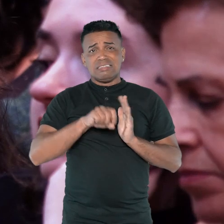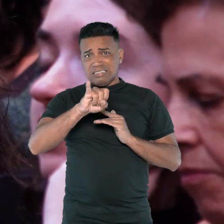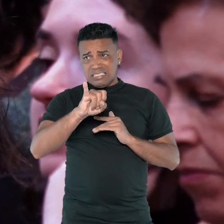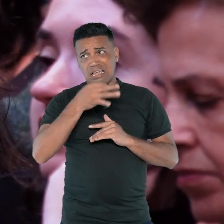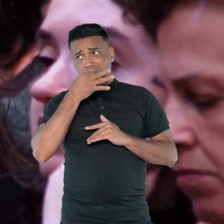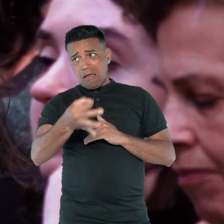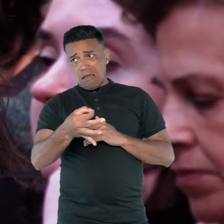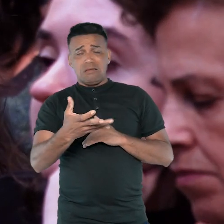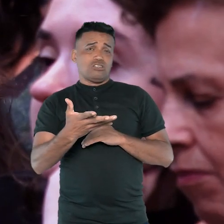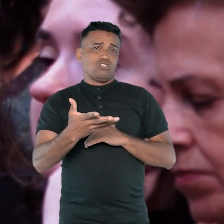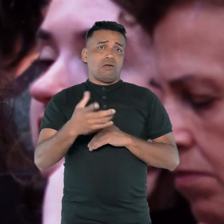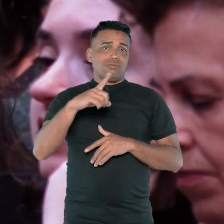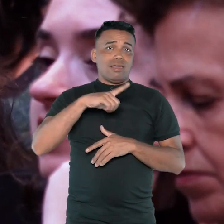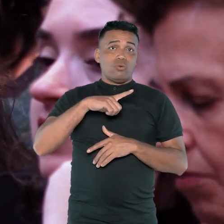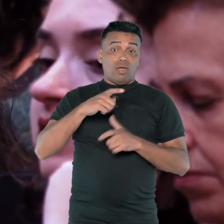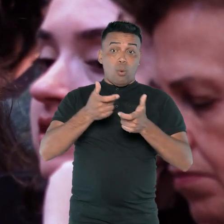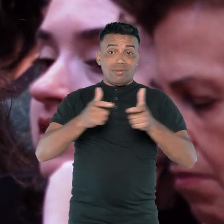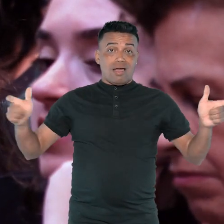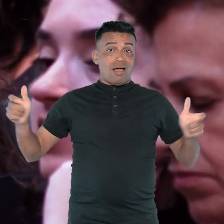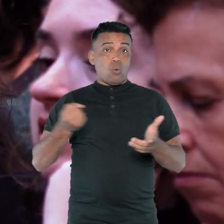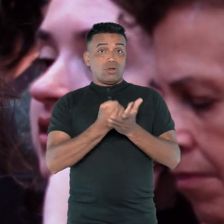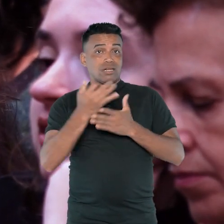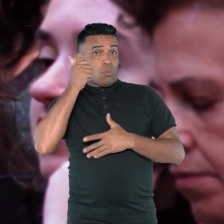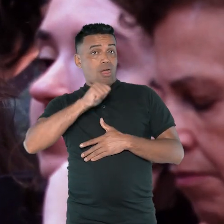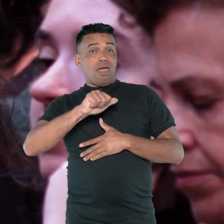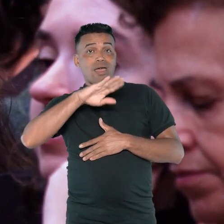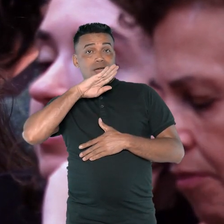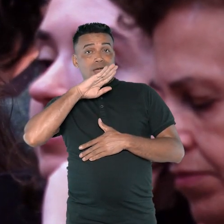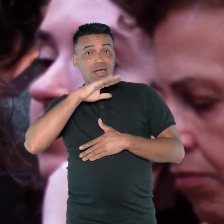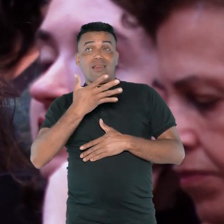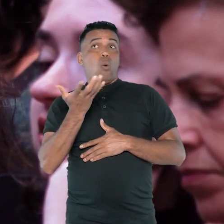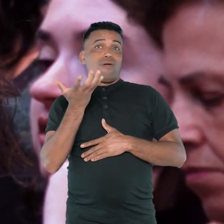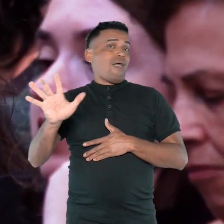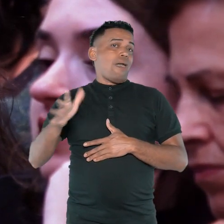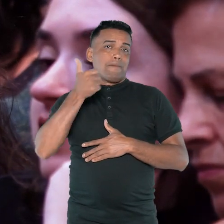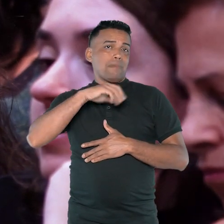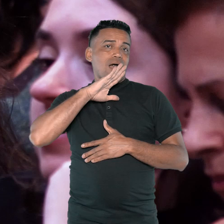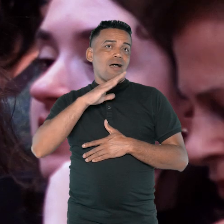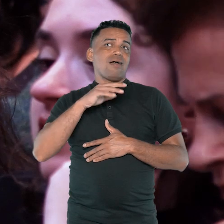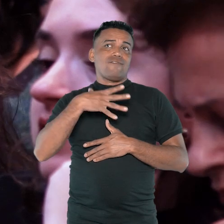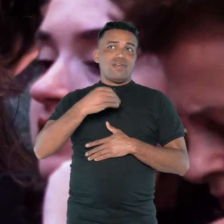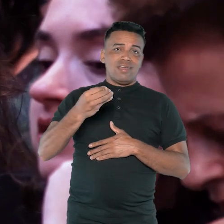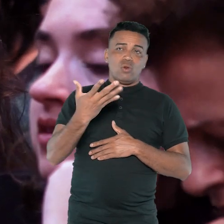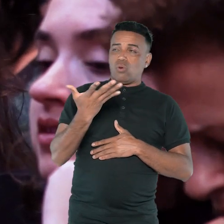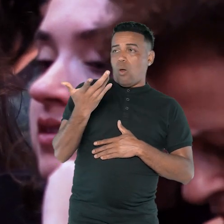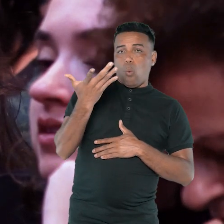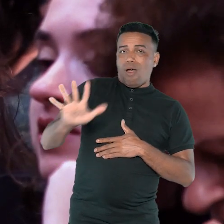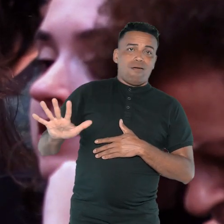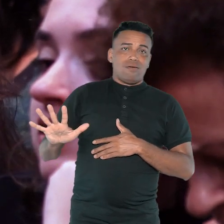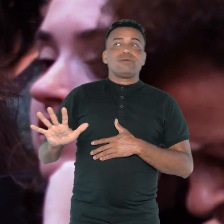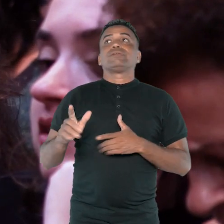que isso tende a aumentar e ao mesmo tempo, quando você estava comentando, né, sobre